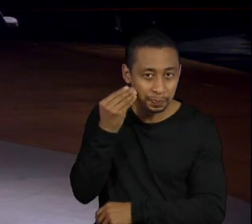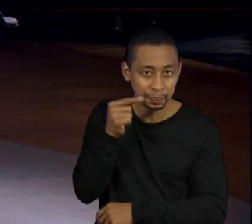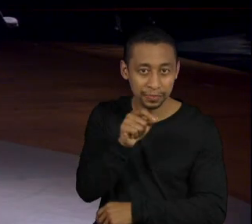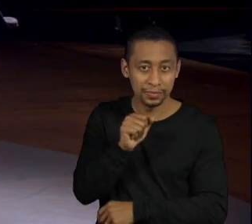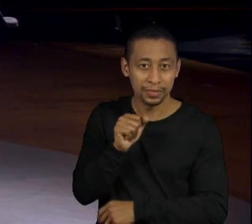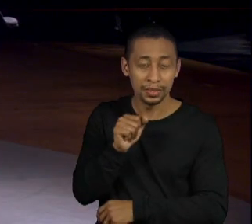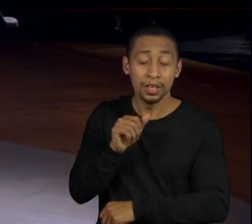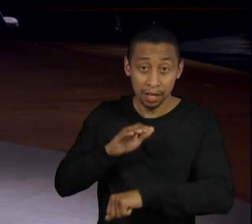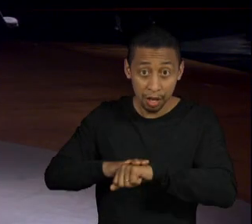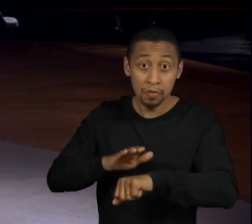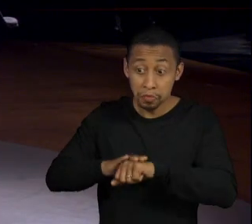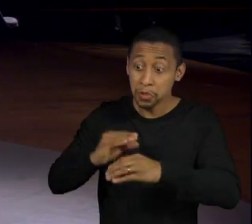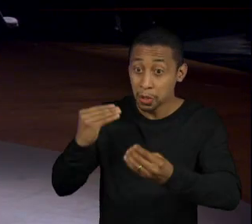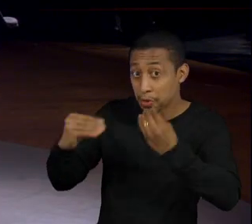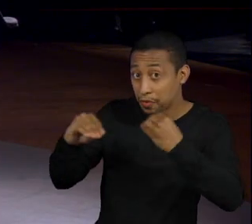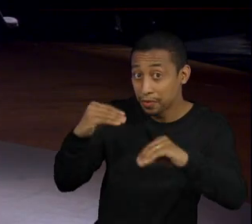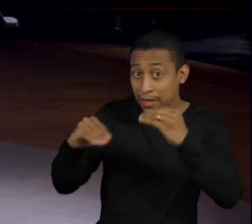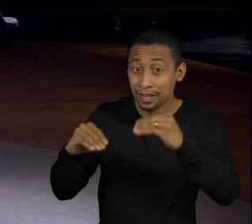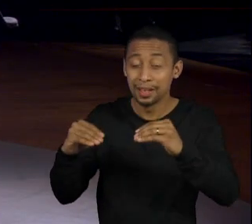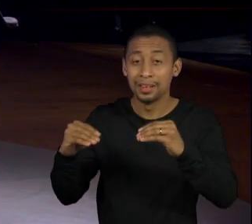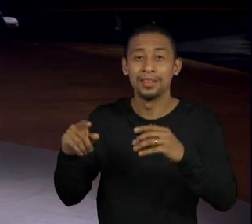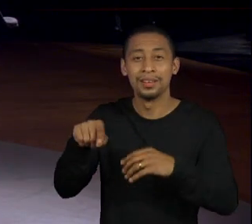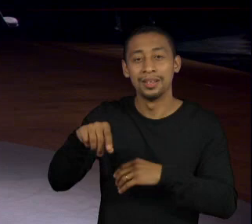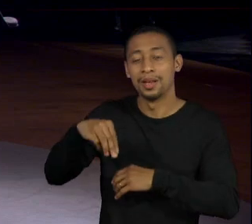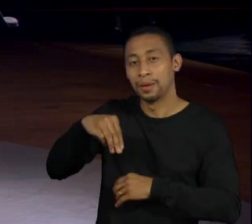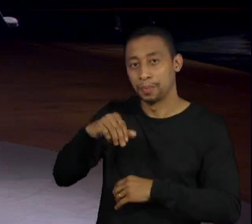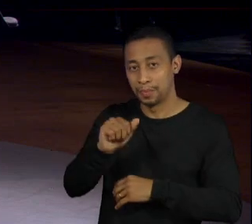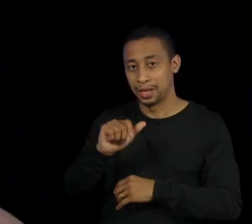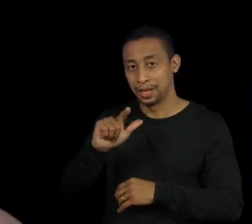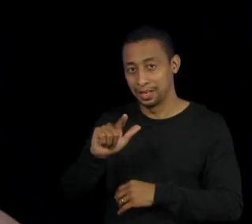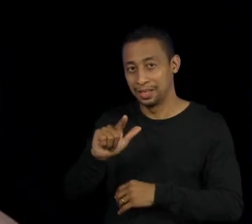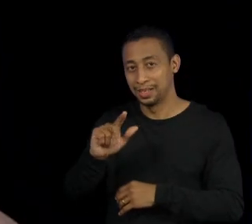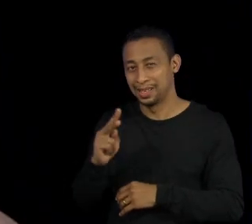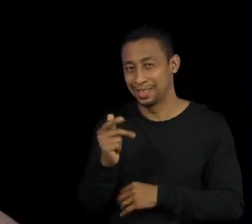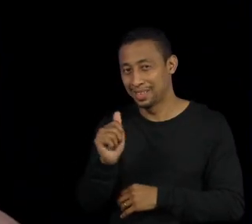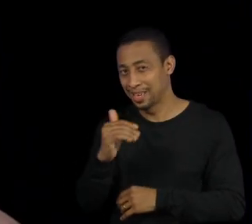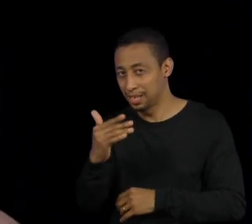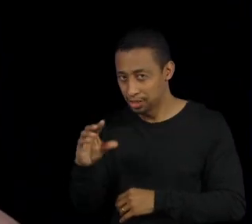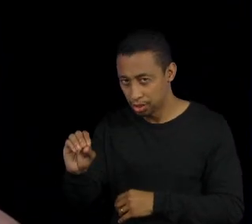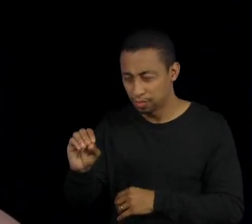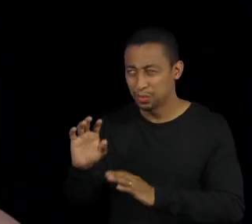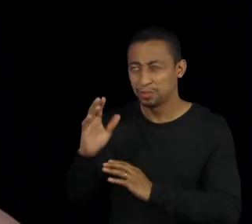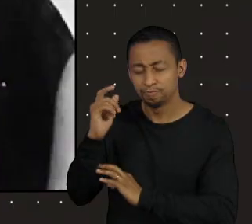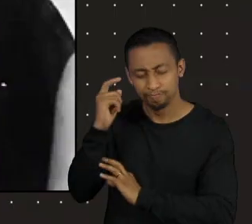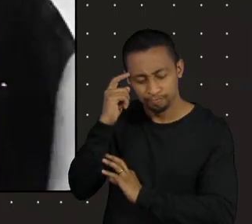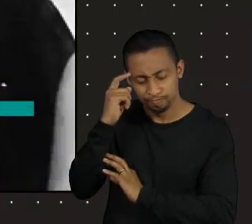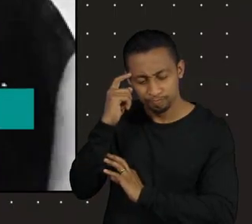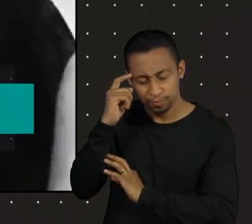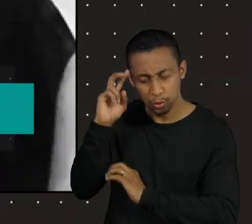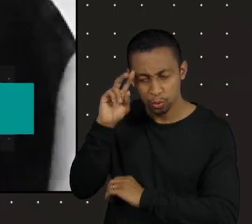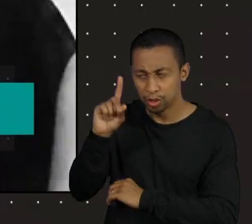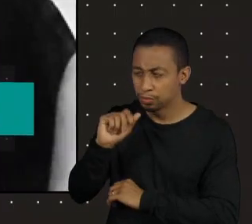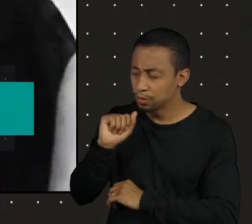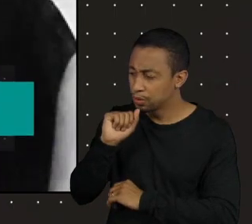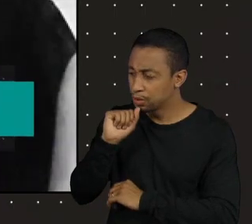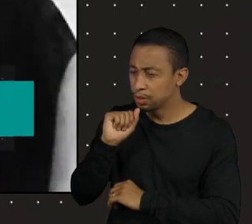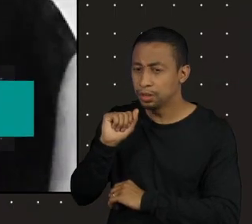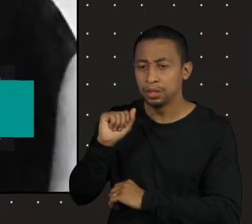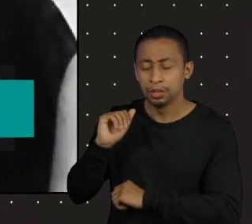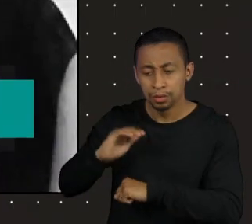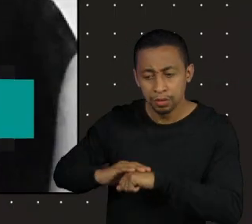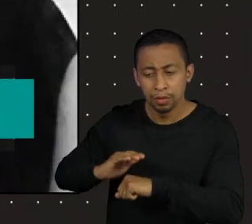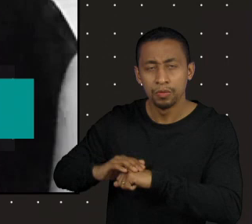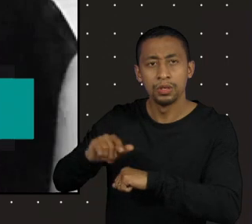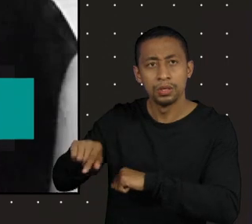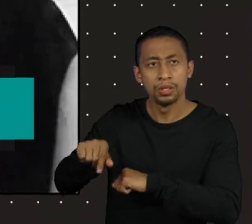E aí eu fiz Malhação, e aí eu não lembro, a memória vai ficando curta, né? Mas eu não lembro se foi exatamente nessa ordem. Eu lembro que eu fiz um trabalho que era